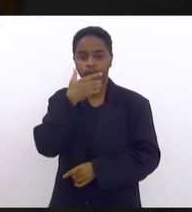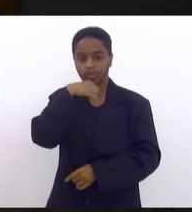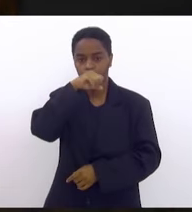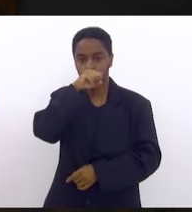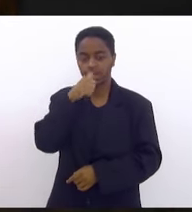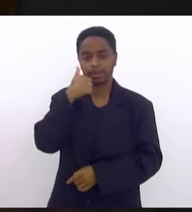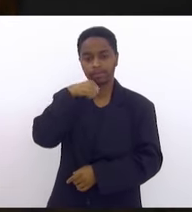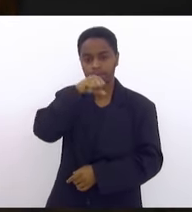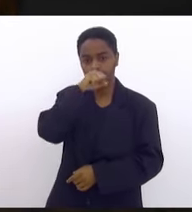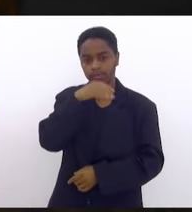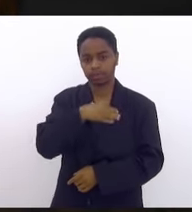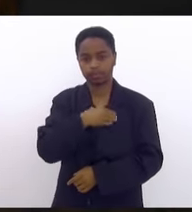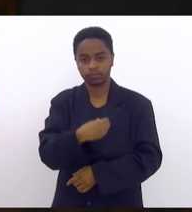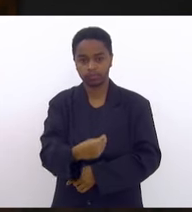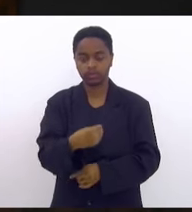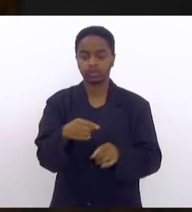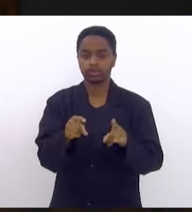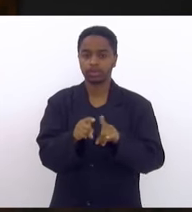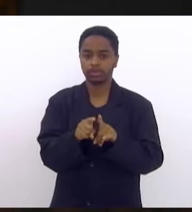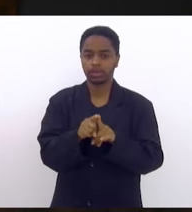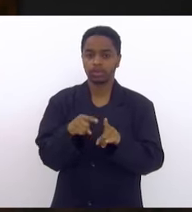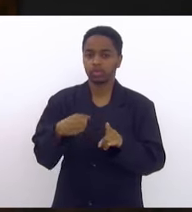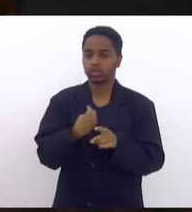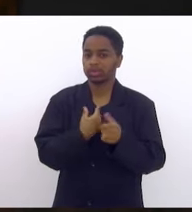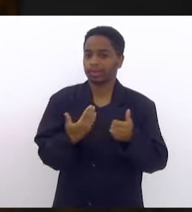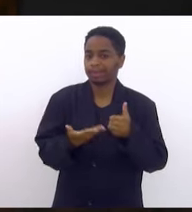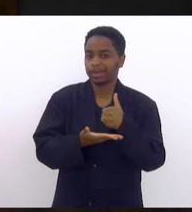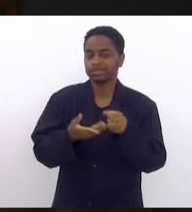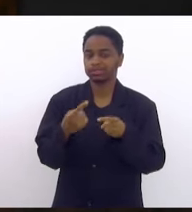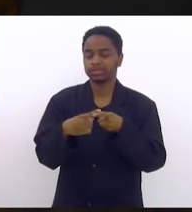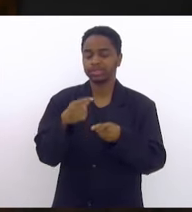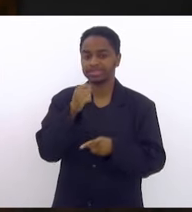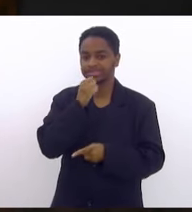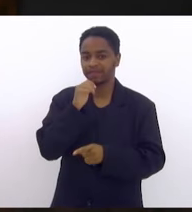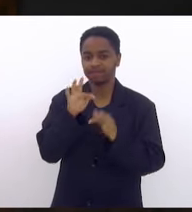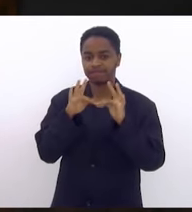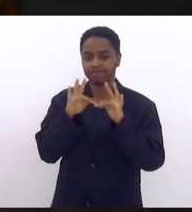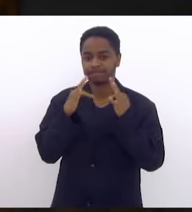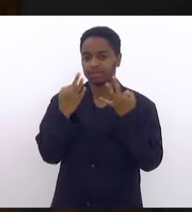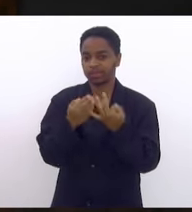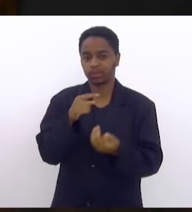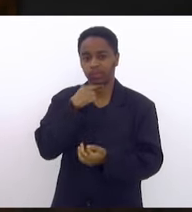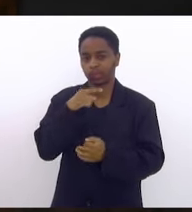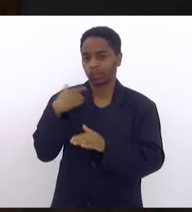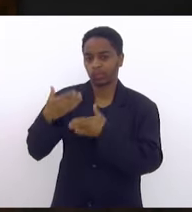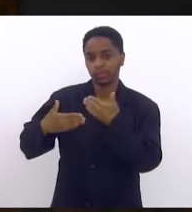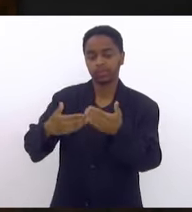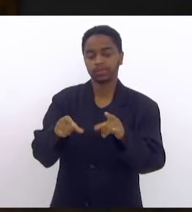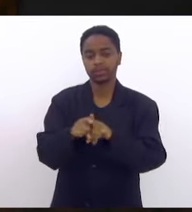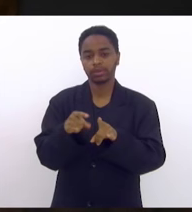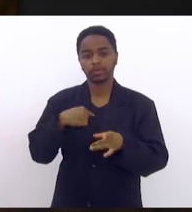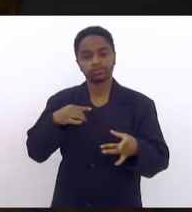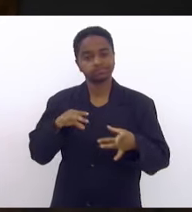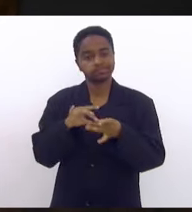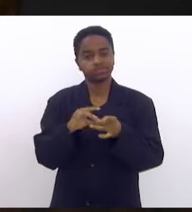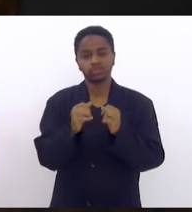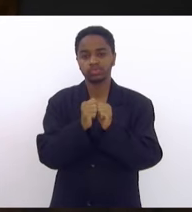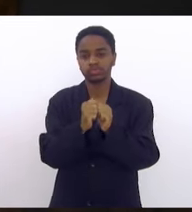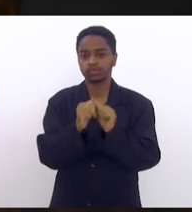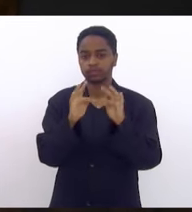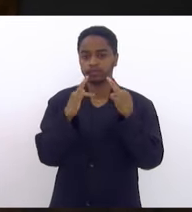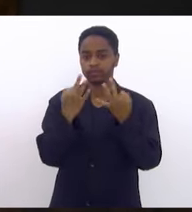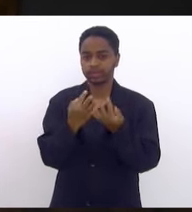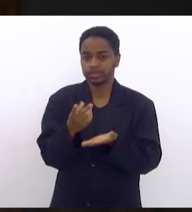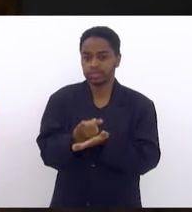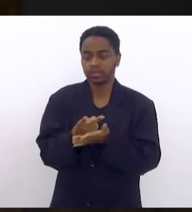um beijo para meus filhos. É nossa base, acho que sem a nossa família a gente não chega a lugar nenhum. E eu me apego muito, sou muito apegado a eles, e eles me